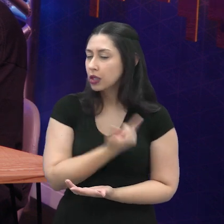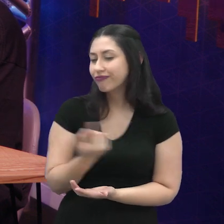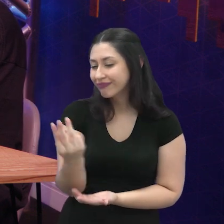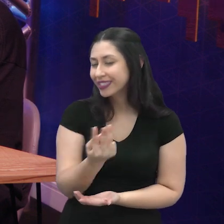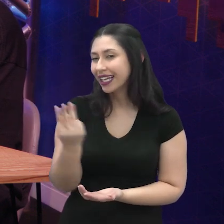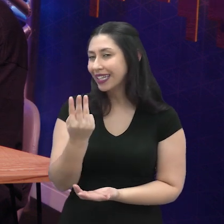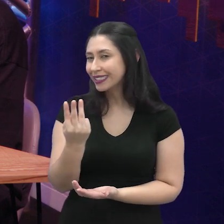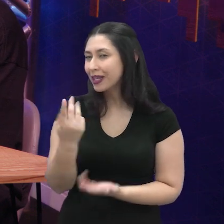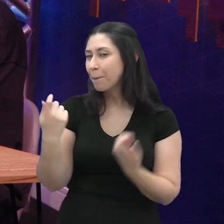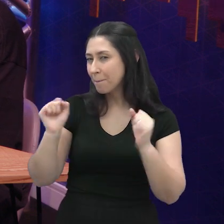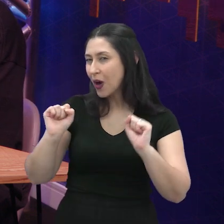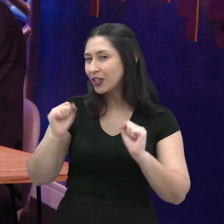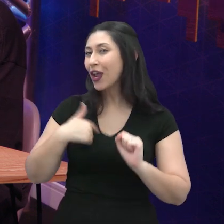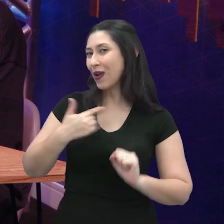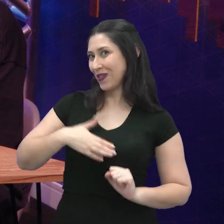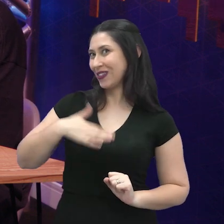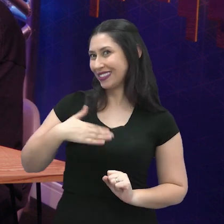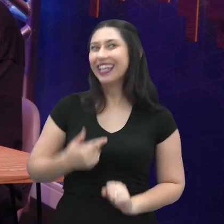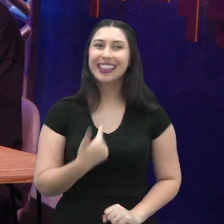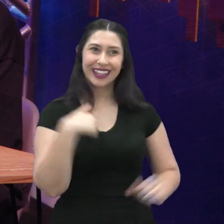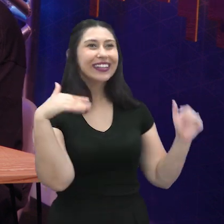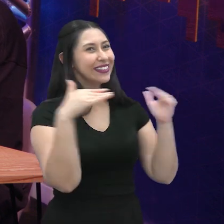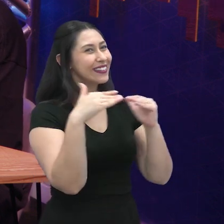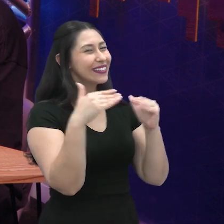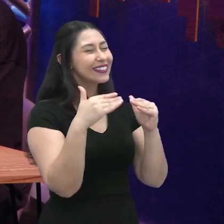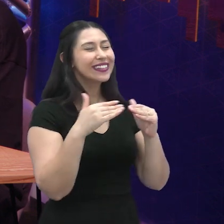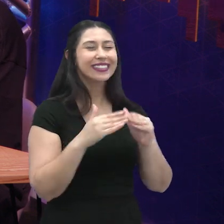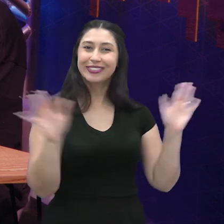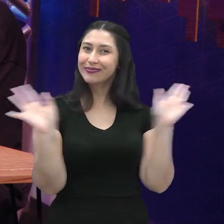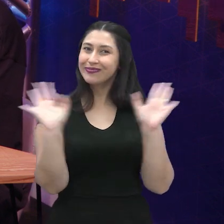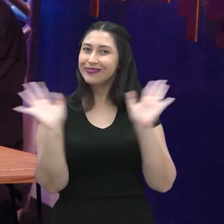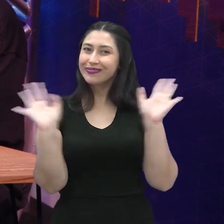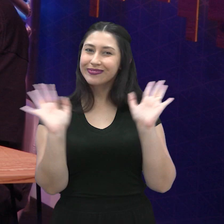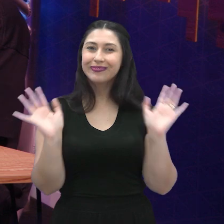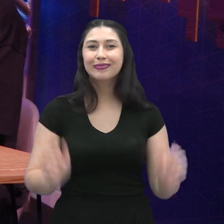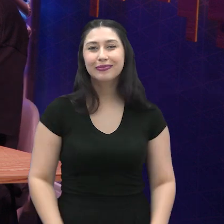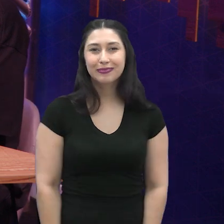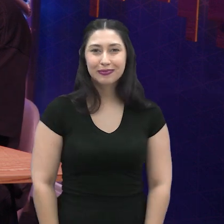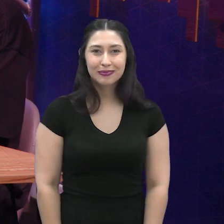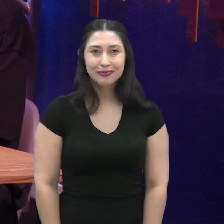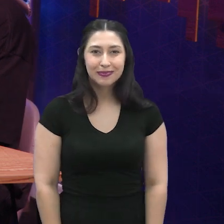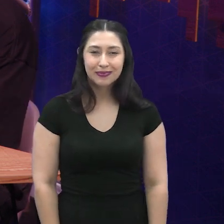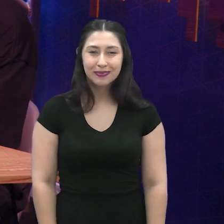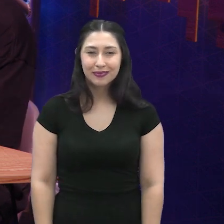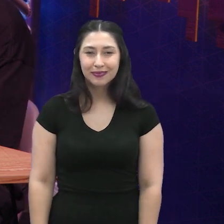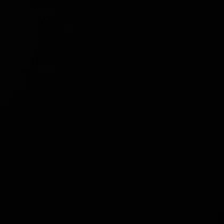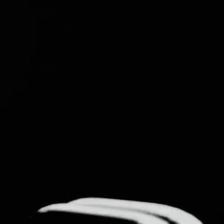três juntos, né? Porque eu gostei demais de participar. Eu concordo com você, Vitor. Tchau, tchau, gente. Tchau.